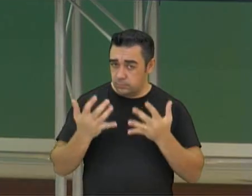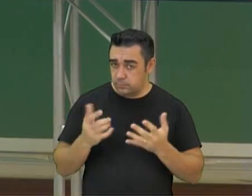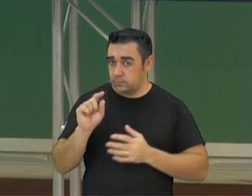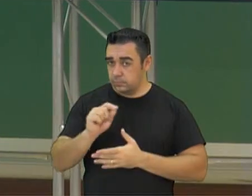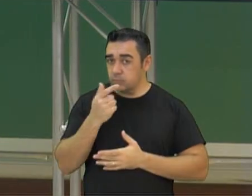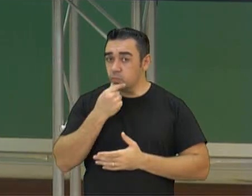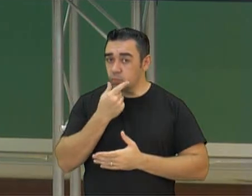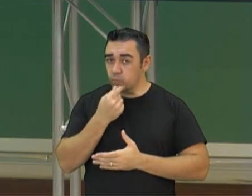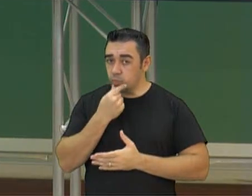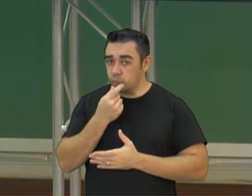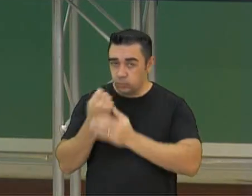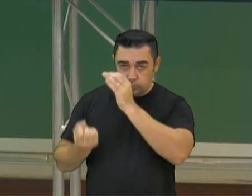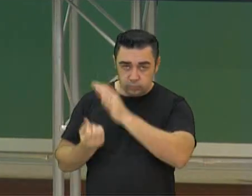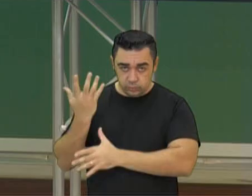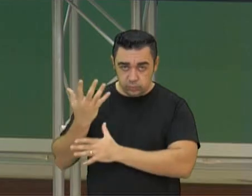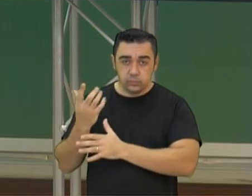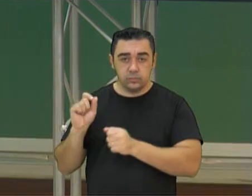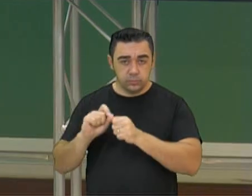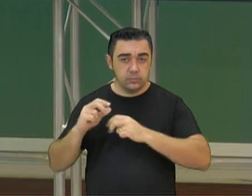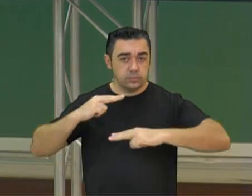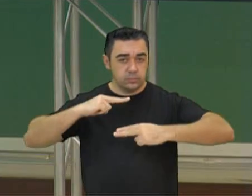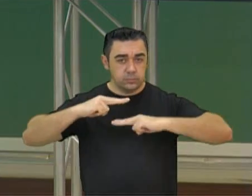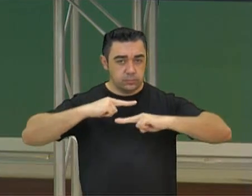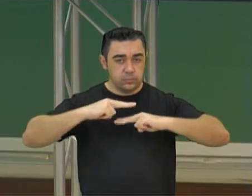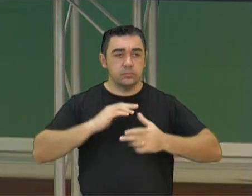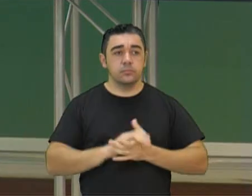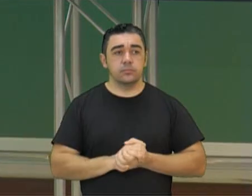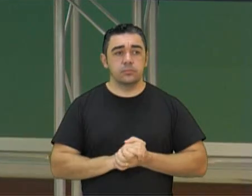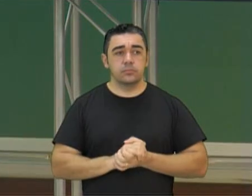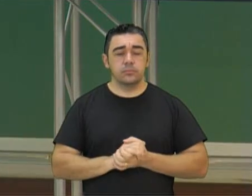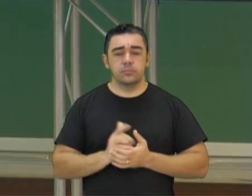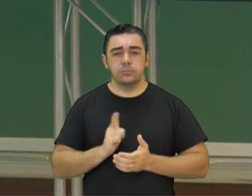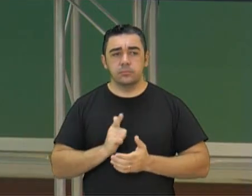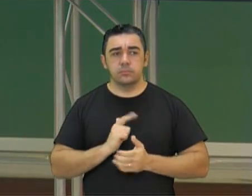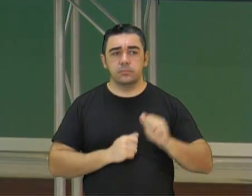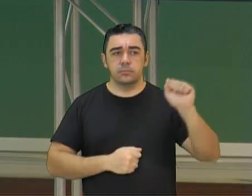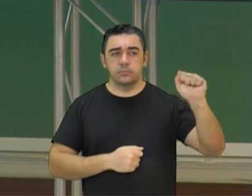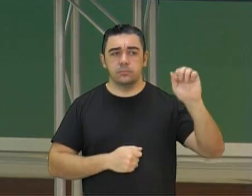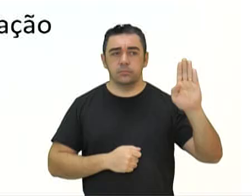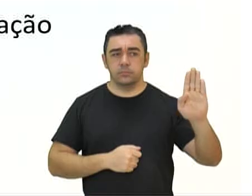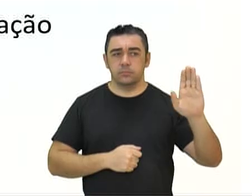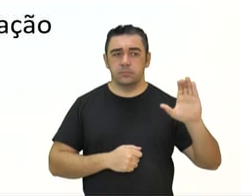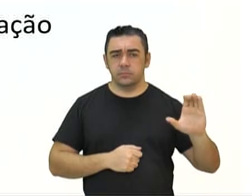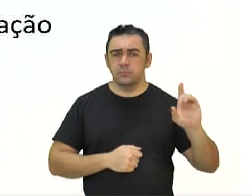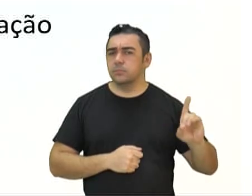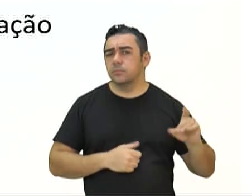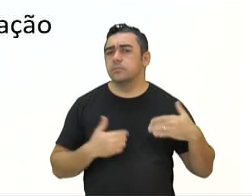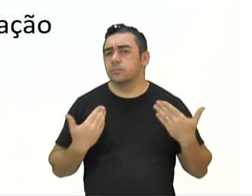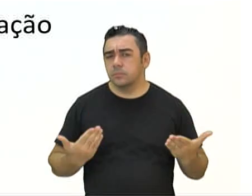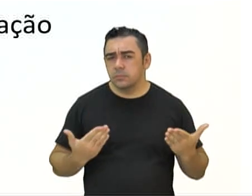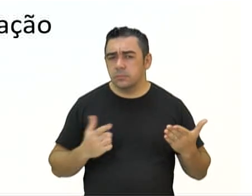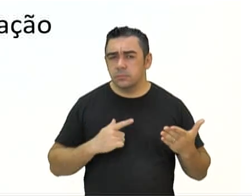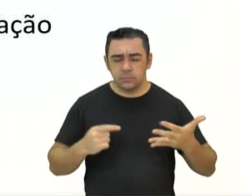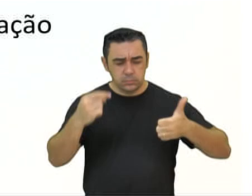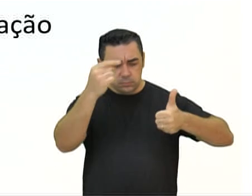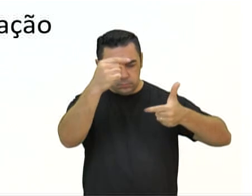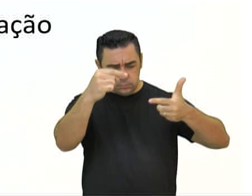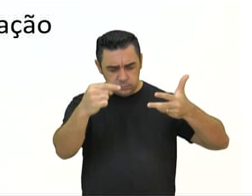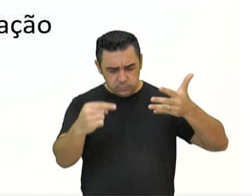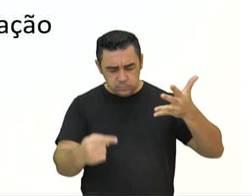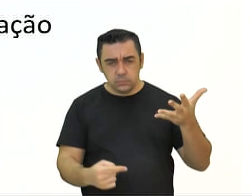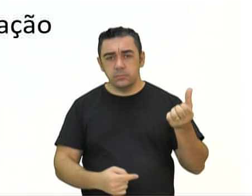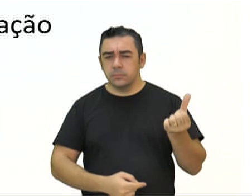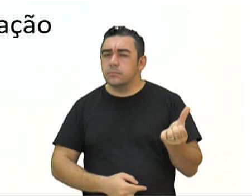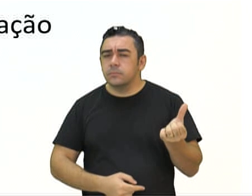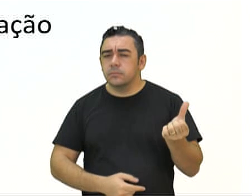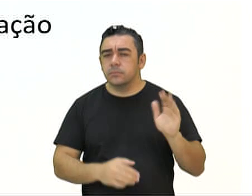quem criou o Pilates, né? E aqui eu pergunto para você quais são os princípios que eu acabei